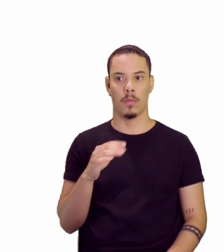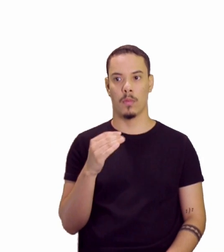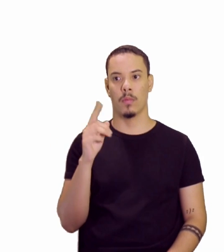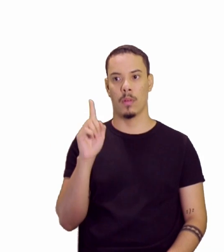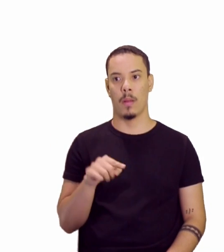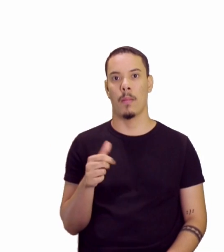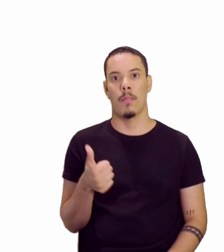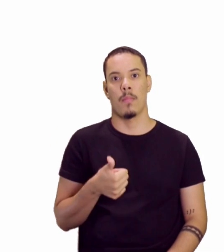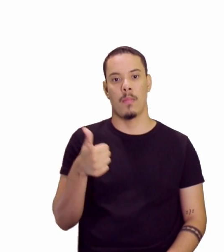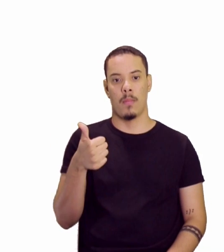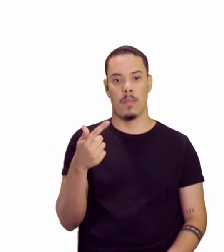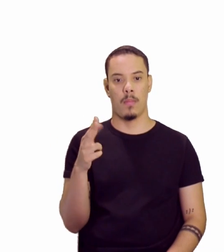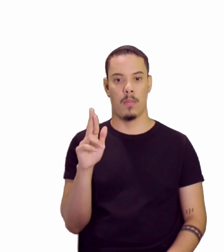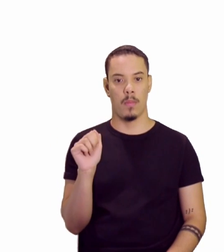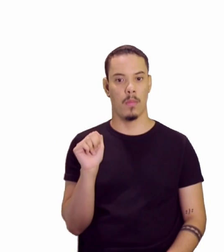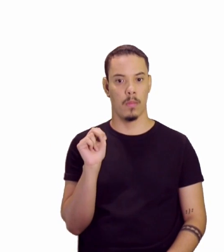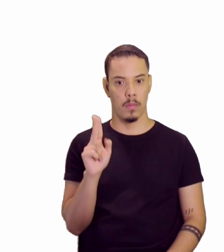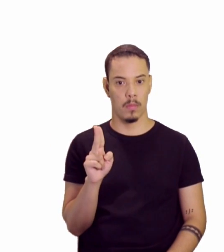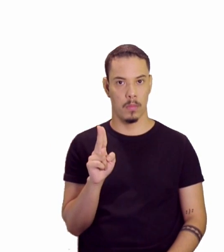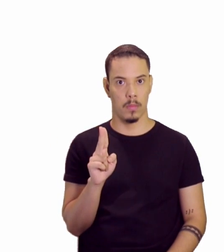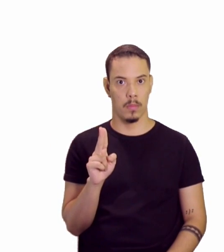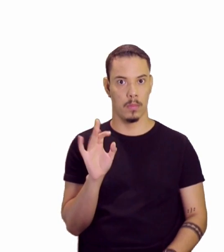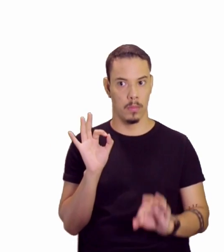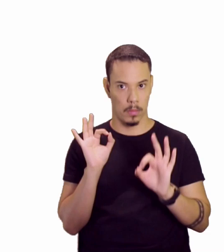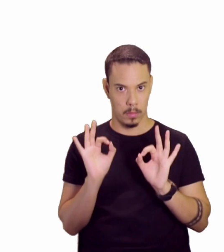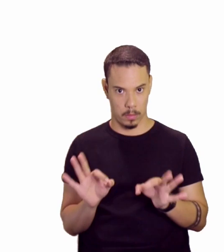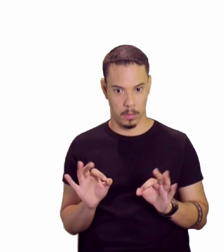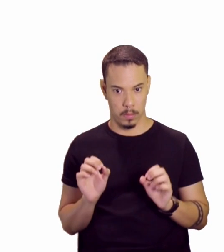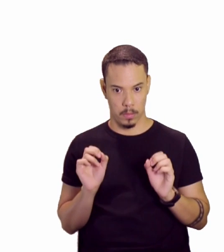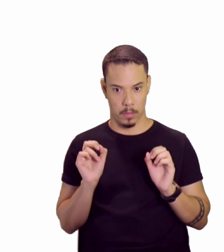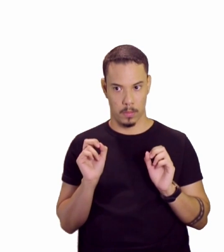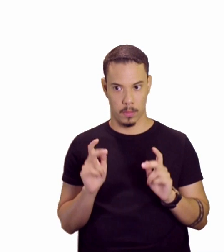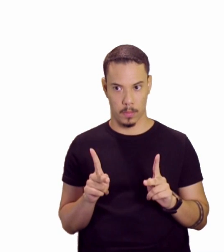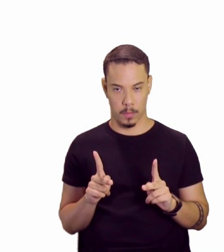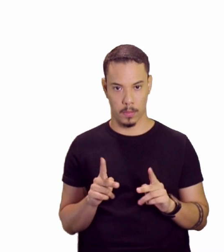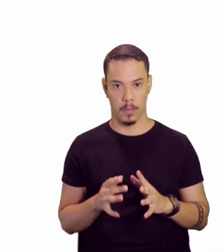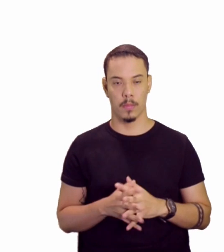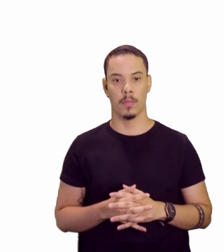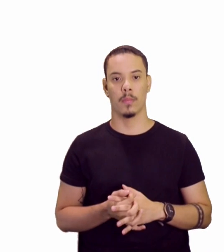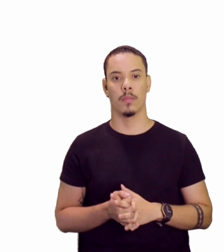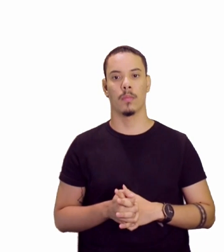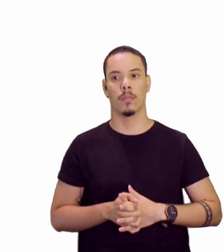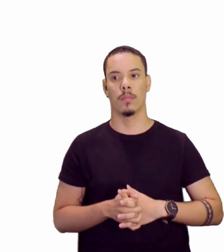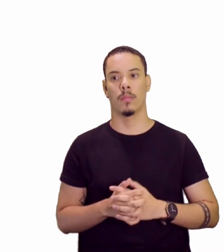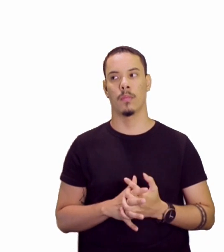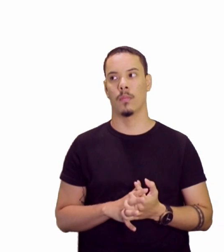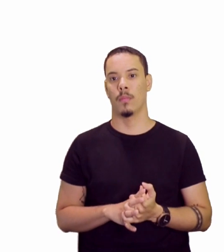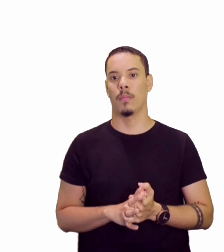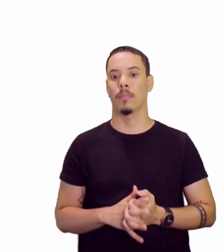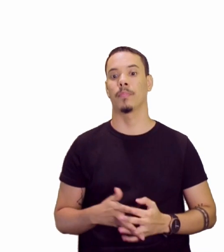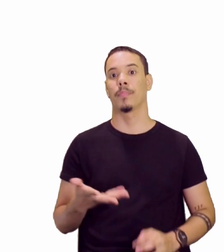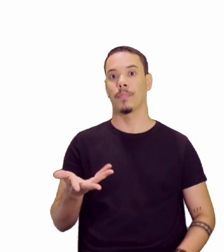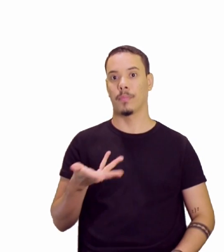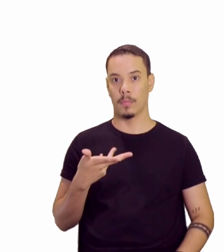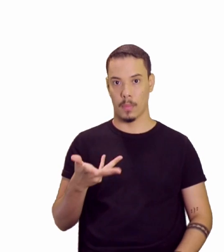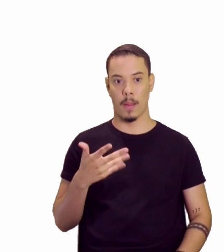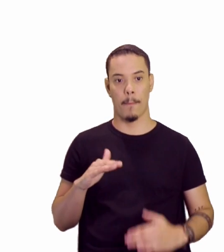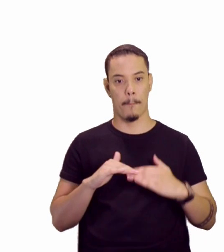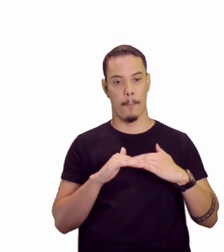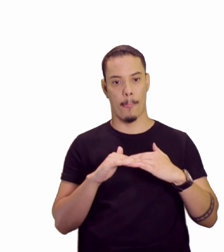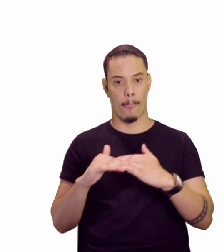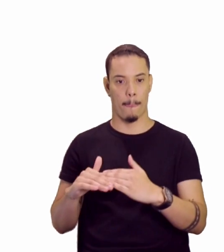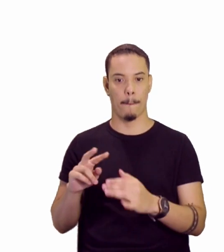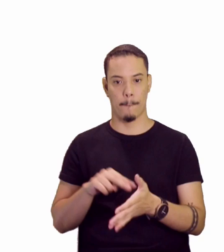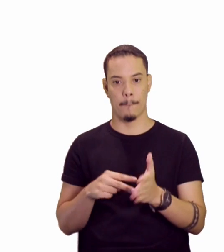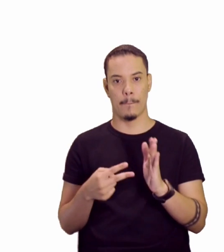primeiro grau, fechado? Ela é de primeiro grau aqui, ok? E a aceleração, como ela é constante, vai ser uma